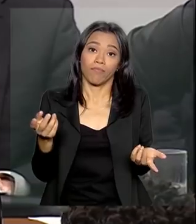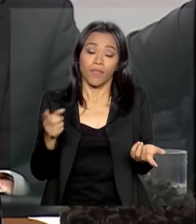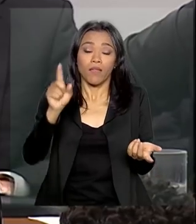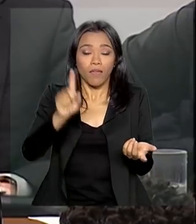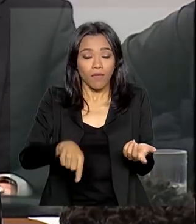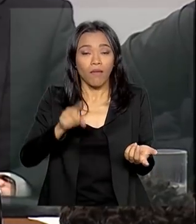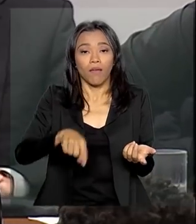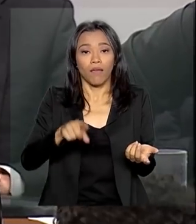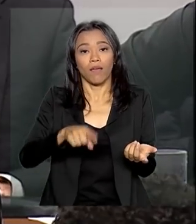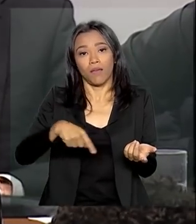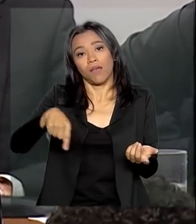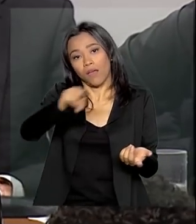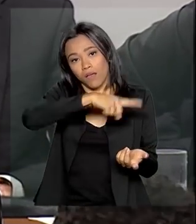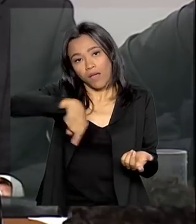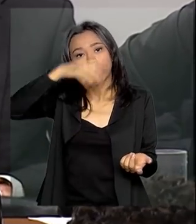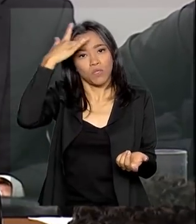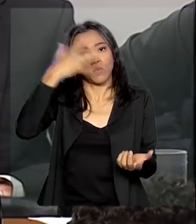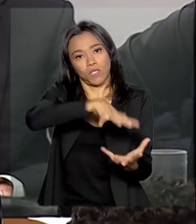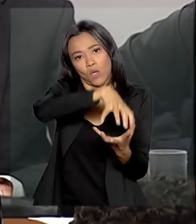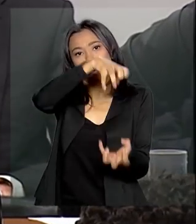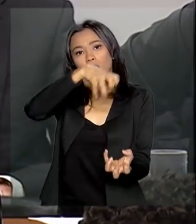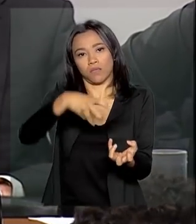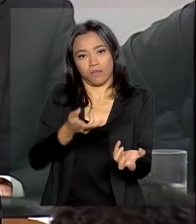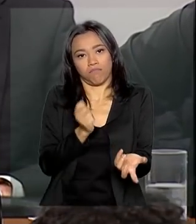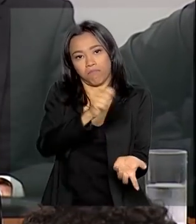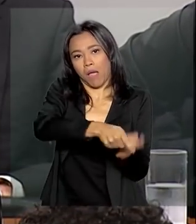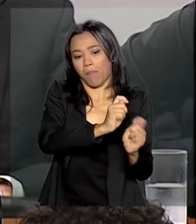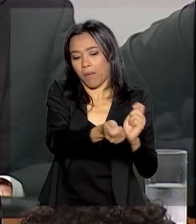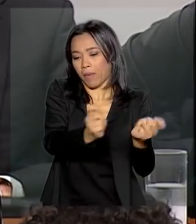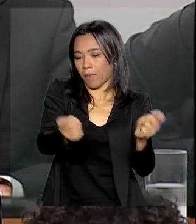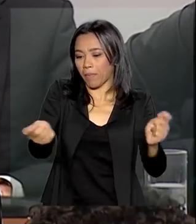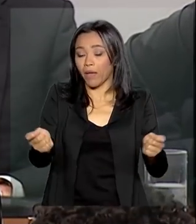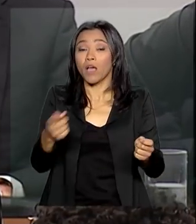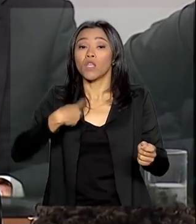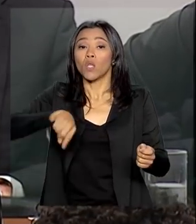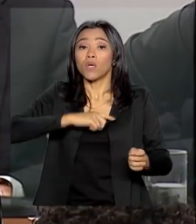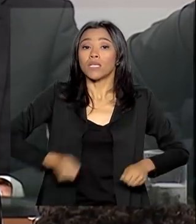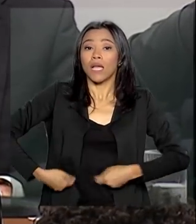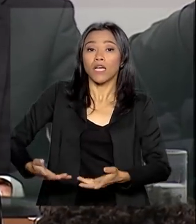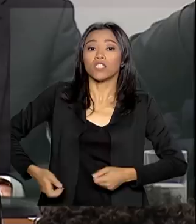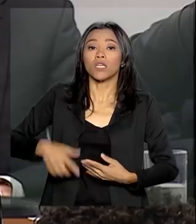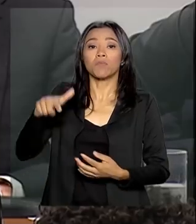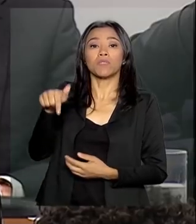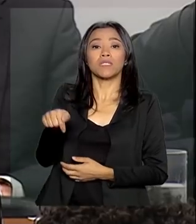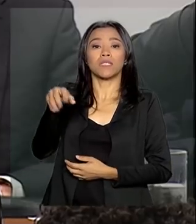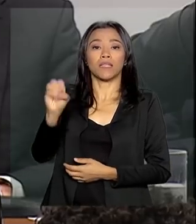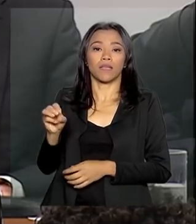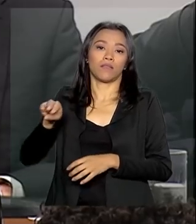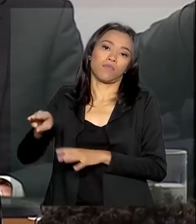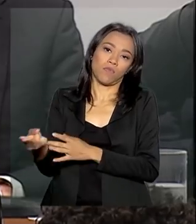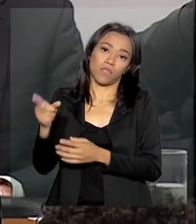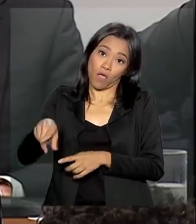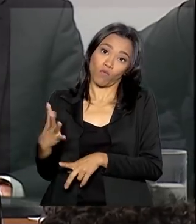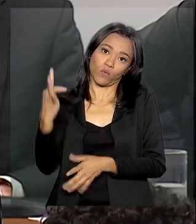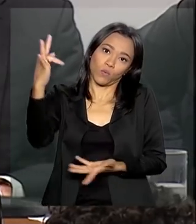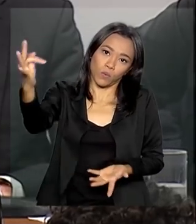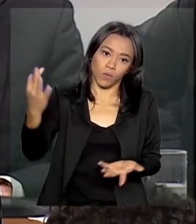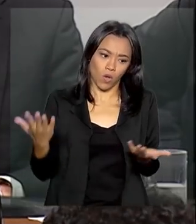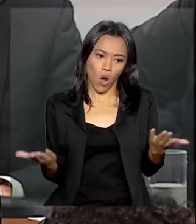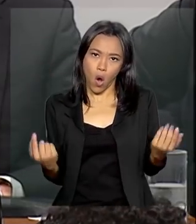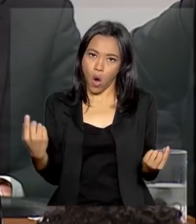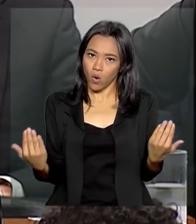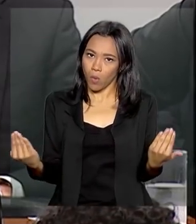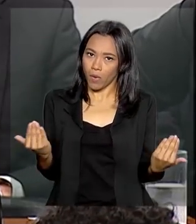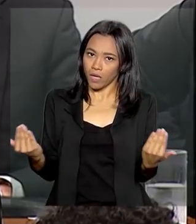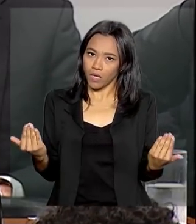os nossos idosos. E nós gastamos 70 milhões com a educação, que é o nosso futuro. Então, nós